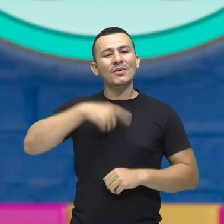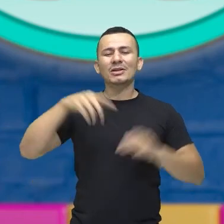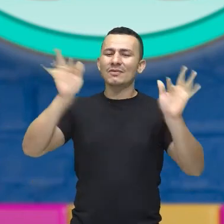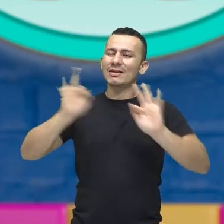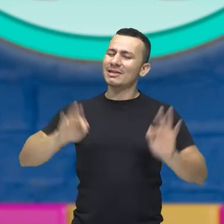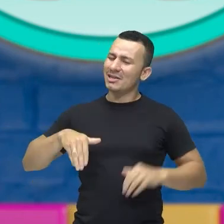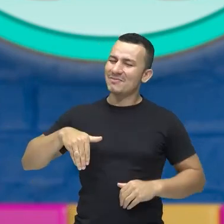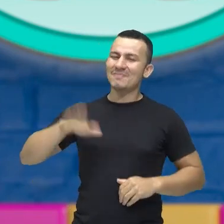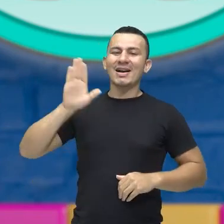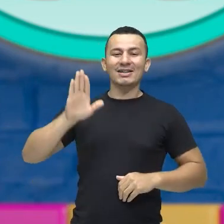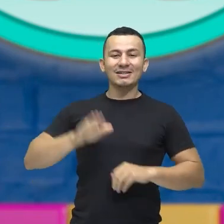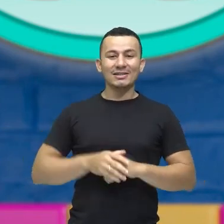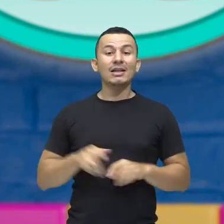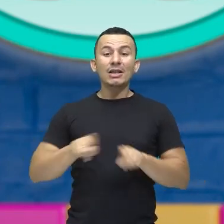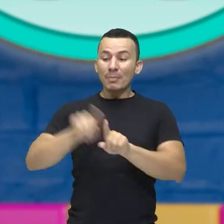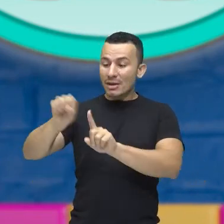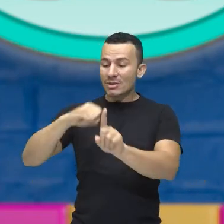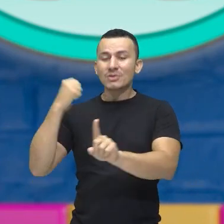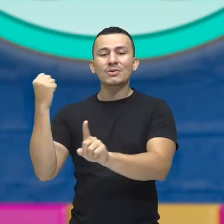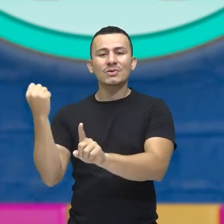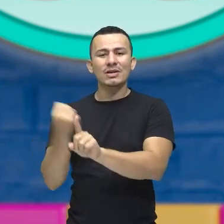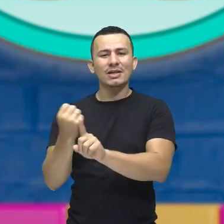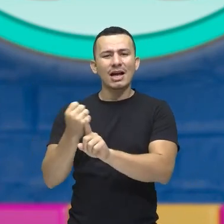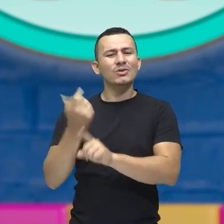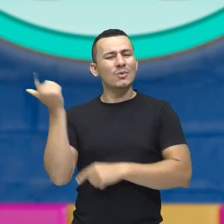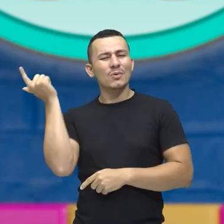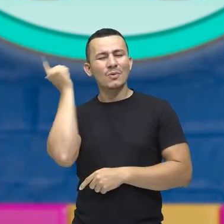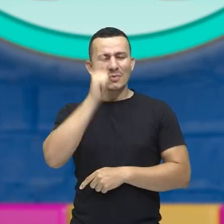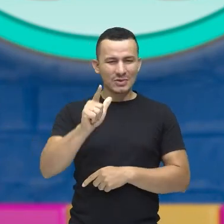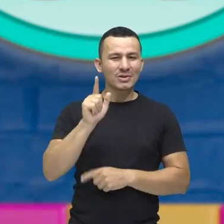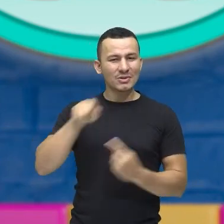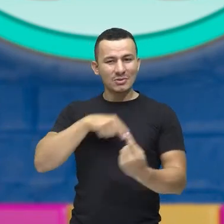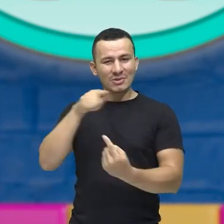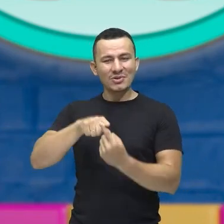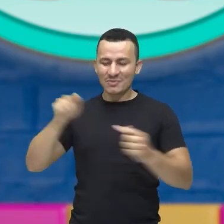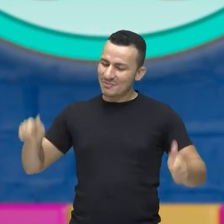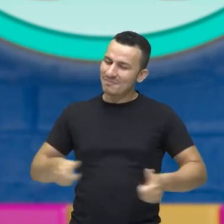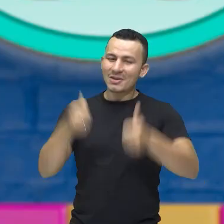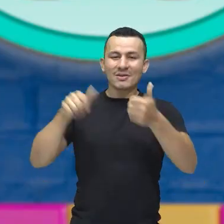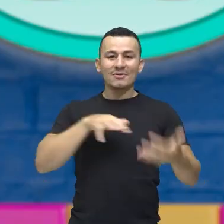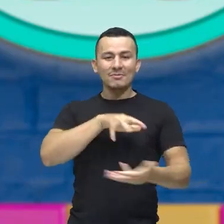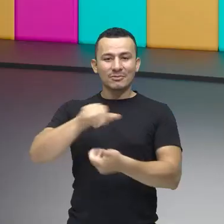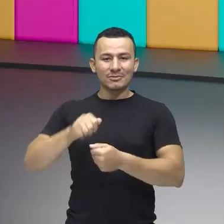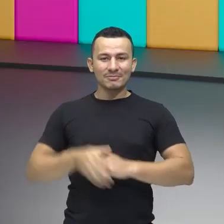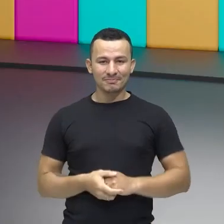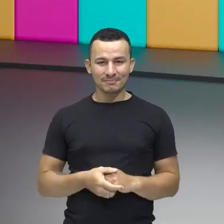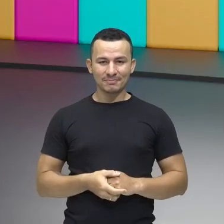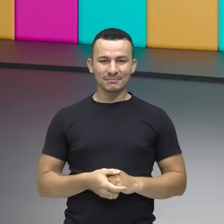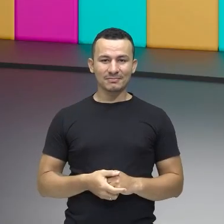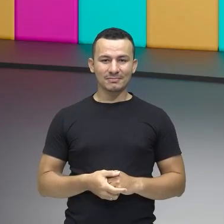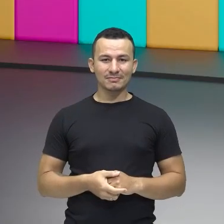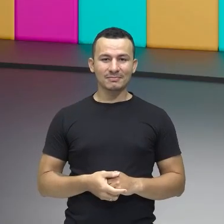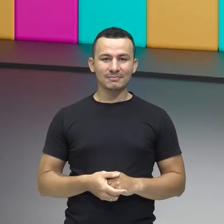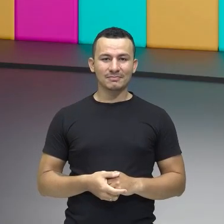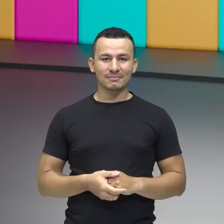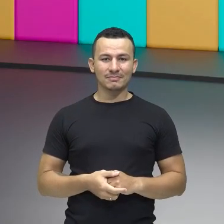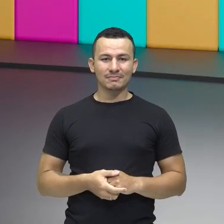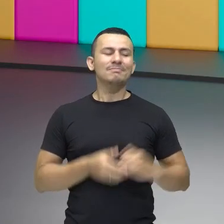mais plenos, enquanto sociedade, quiçá como mundo, quiçá um mundo melhor para todos nós. Isso